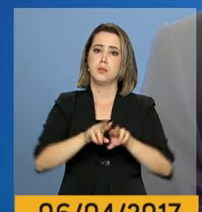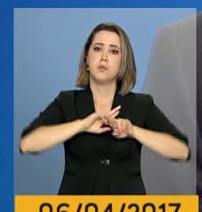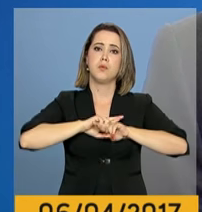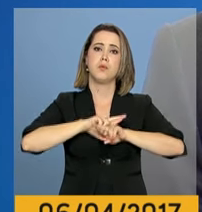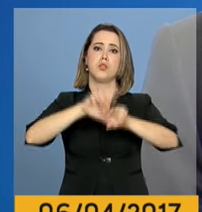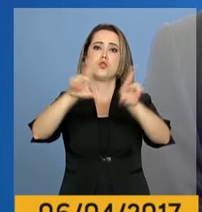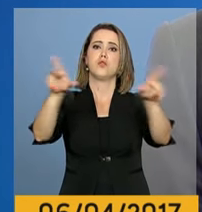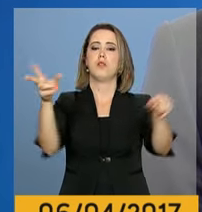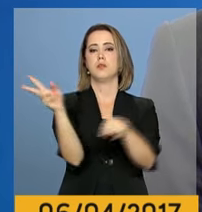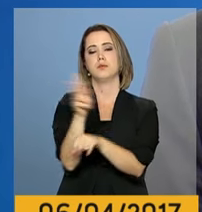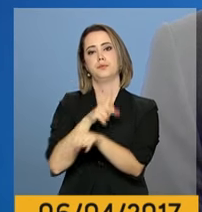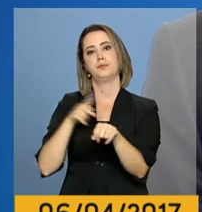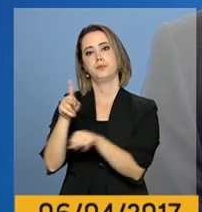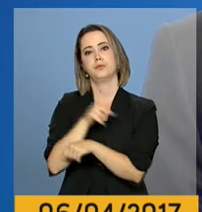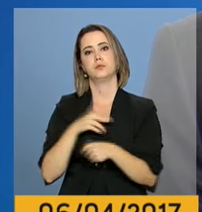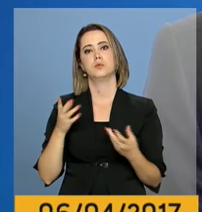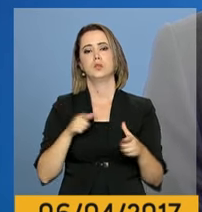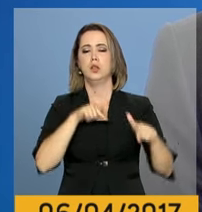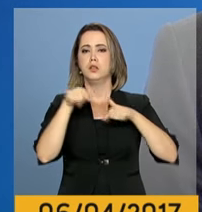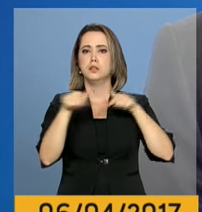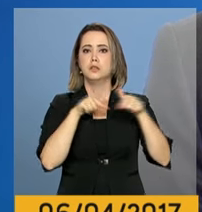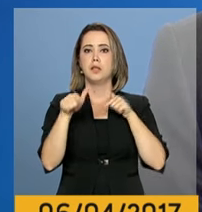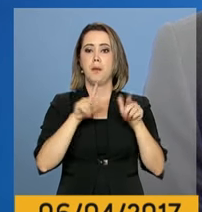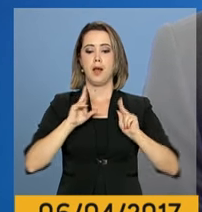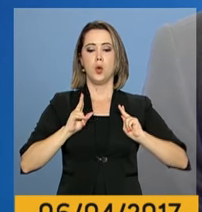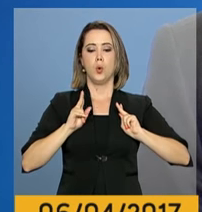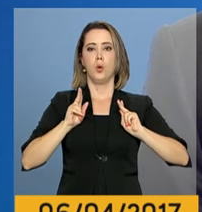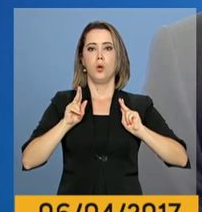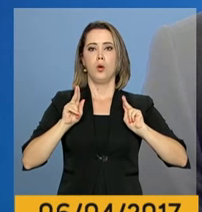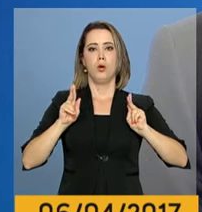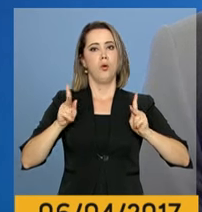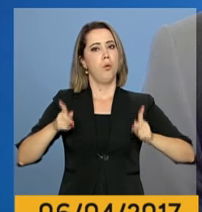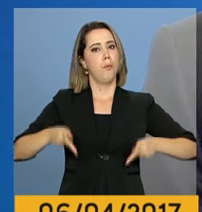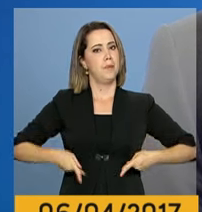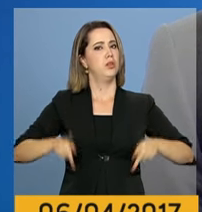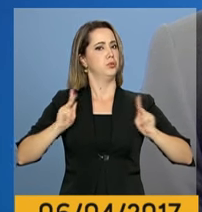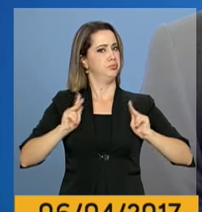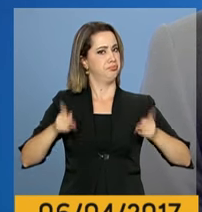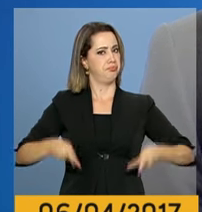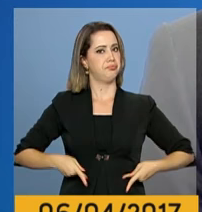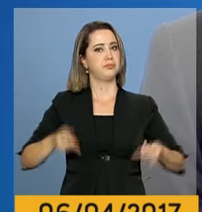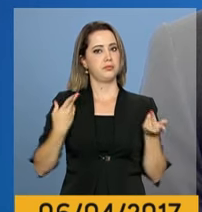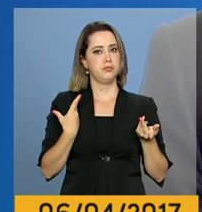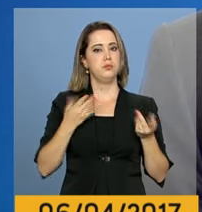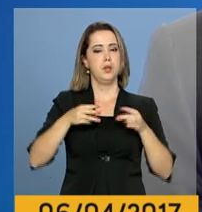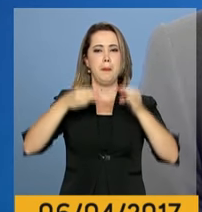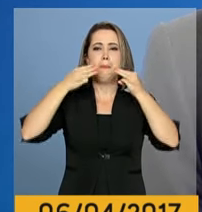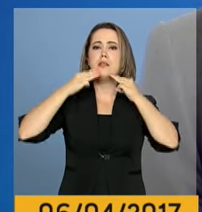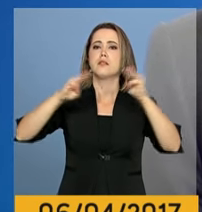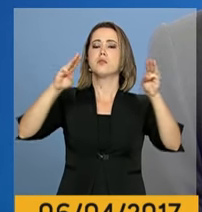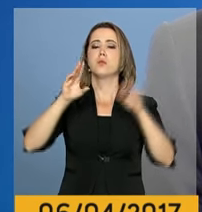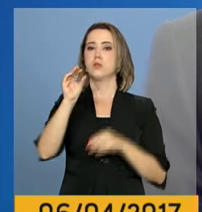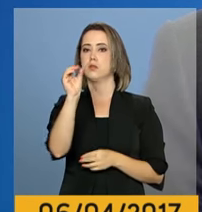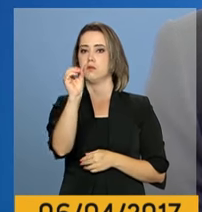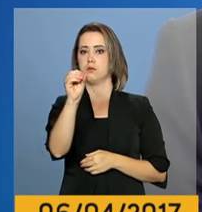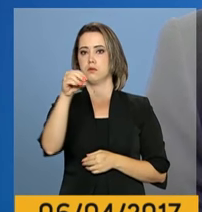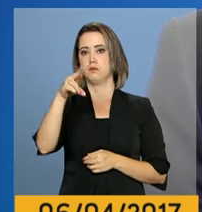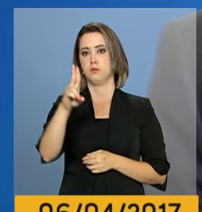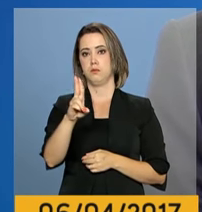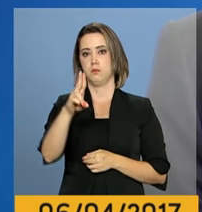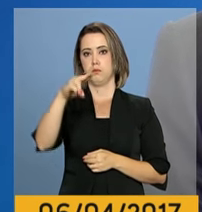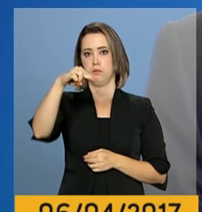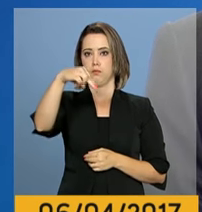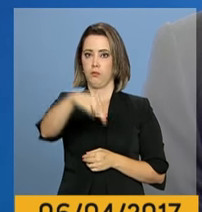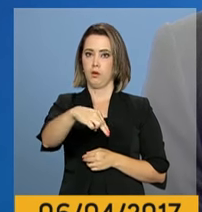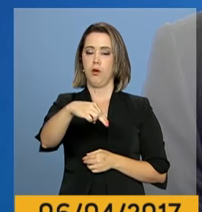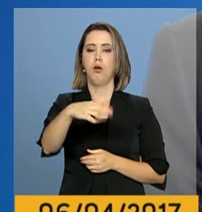também no exterior, em operações humanitárias, em missões das Nações Unidas. Afirma-se também